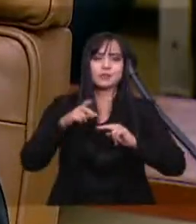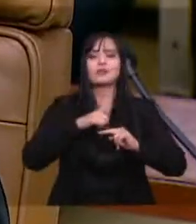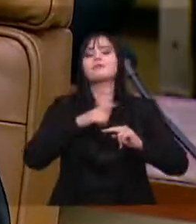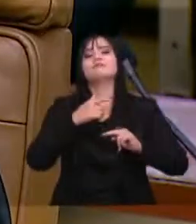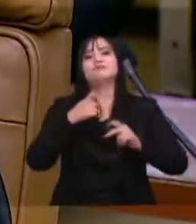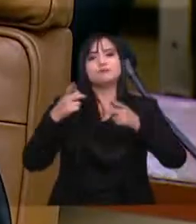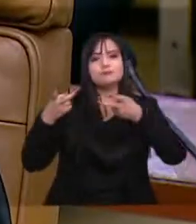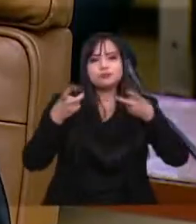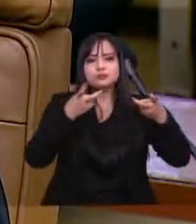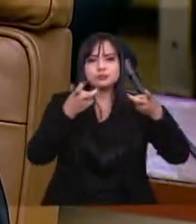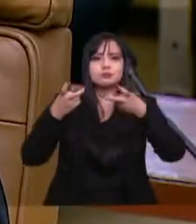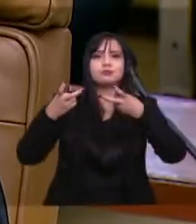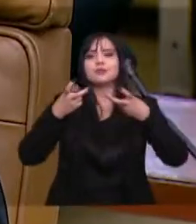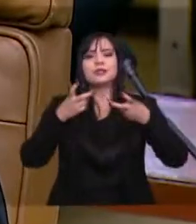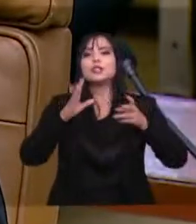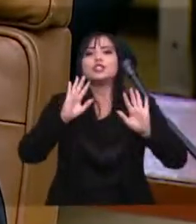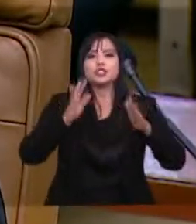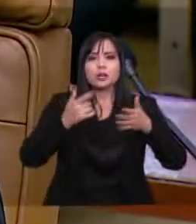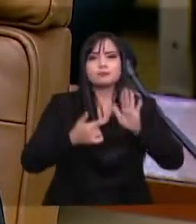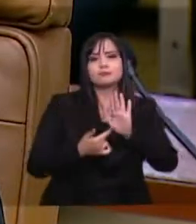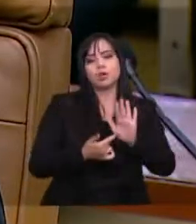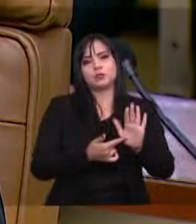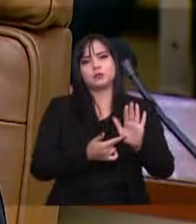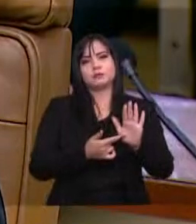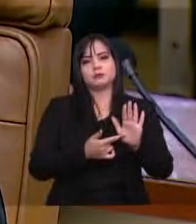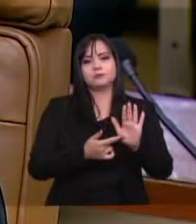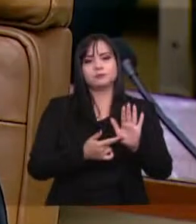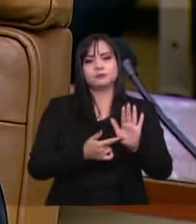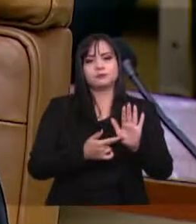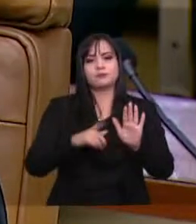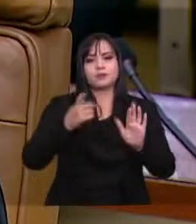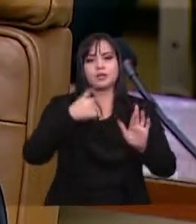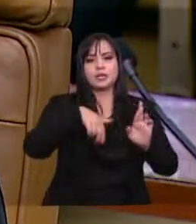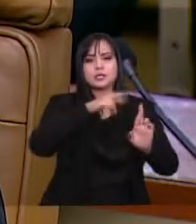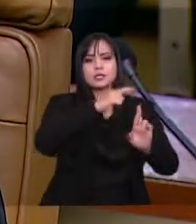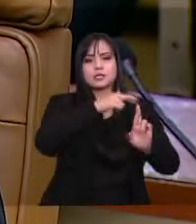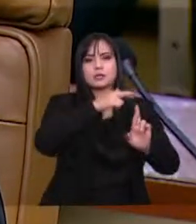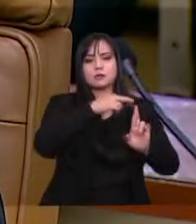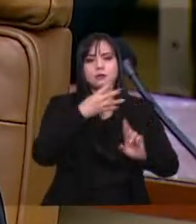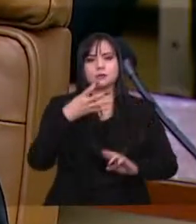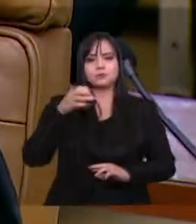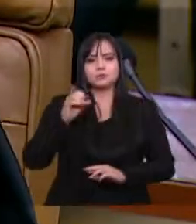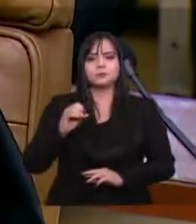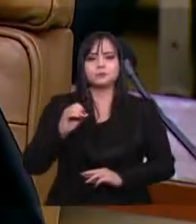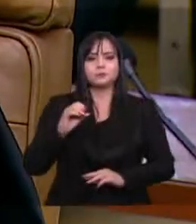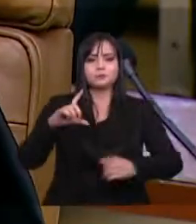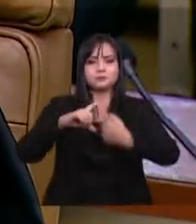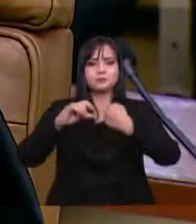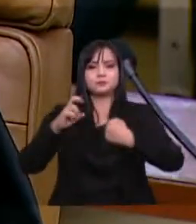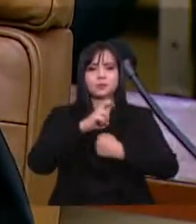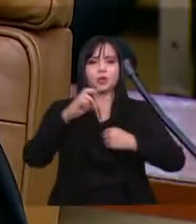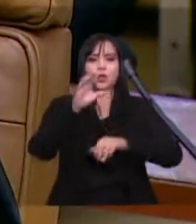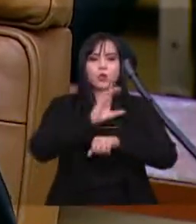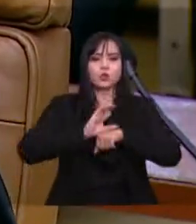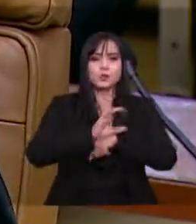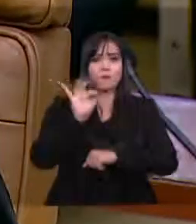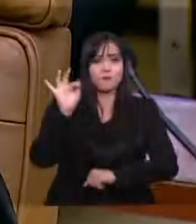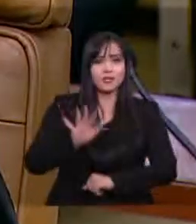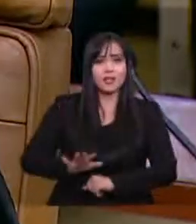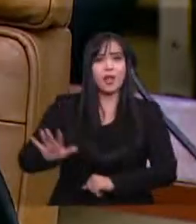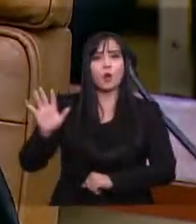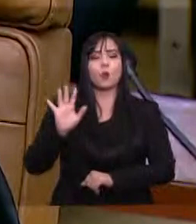que se observar a vedação que é imposta pelo inciso 40 do artigo 5º da Constituição Federal